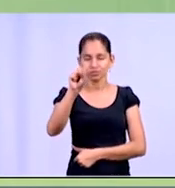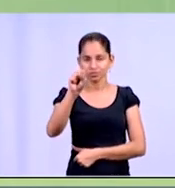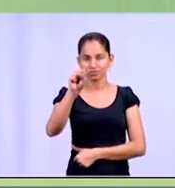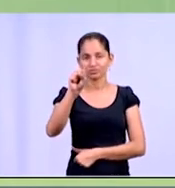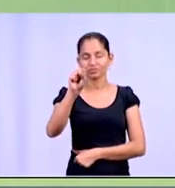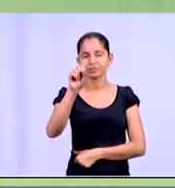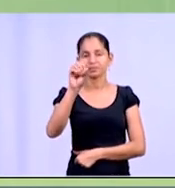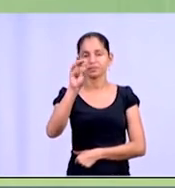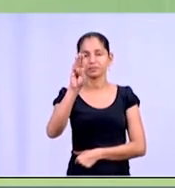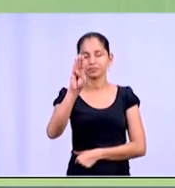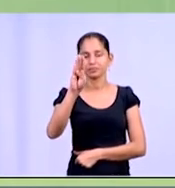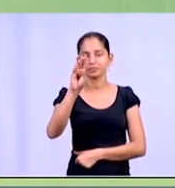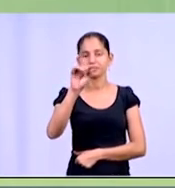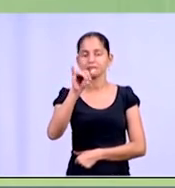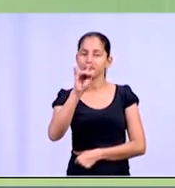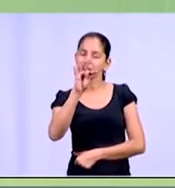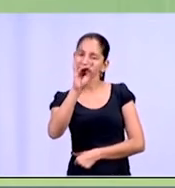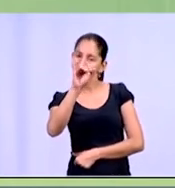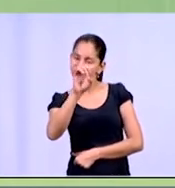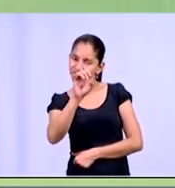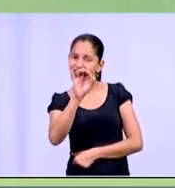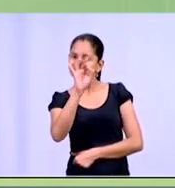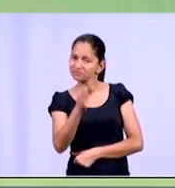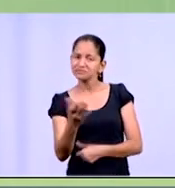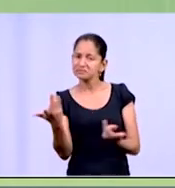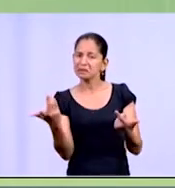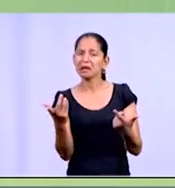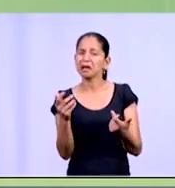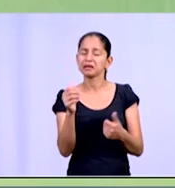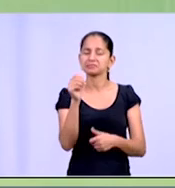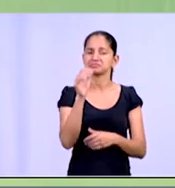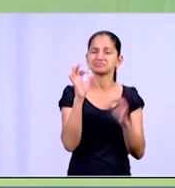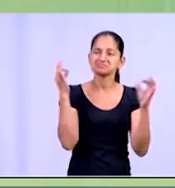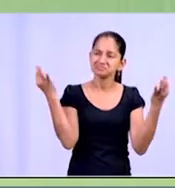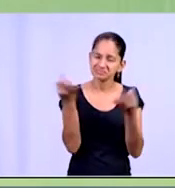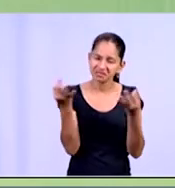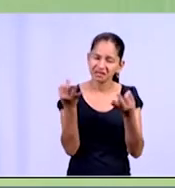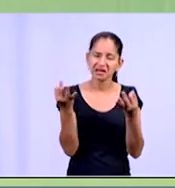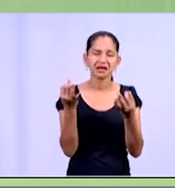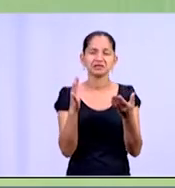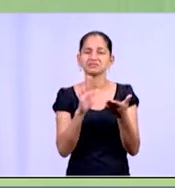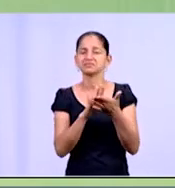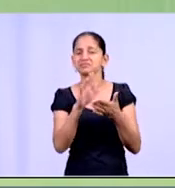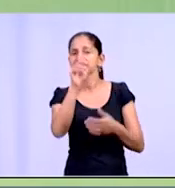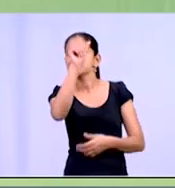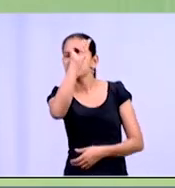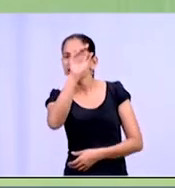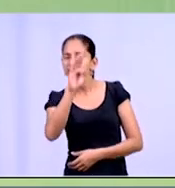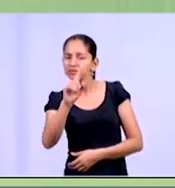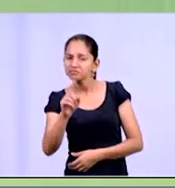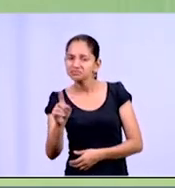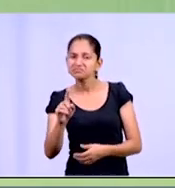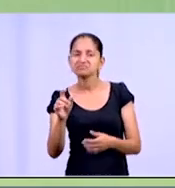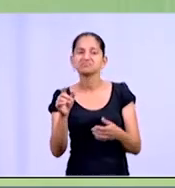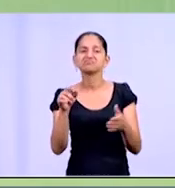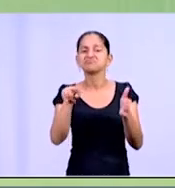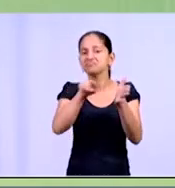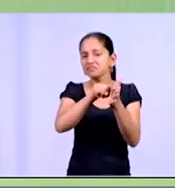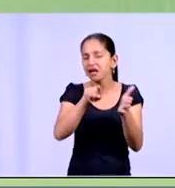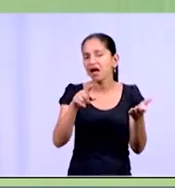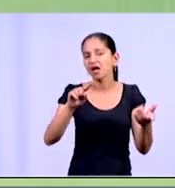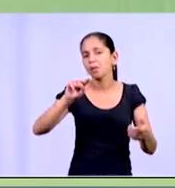E aqui eu consigo definir do A ao Z, do 0 ao 9, do ponto e vírgula, o